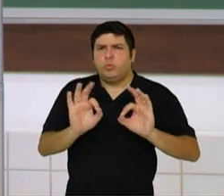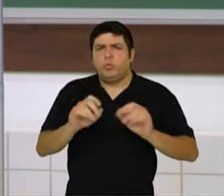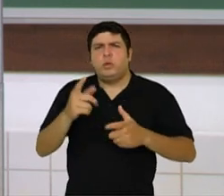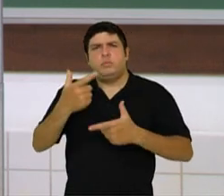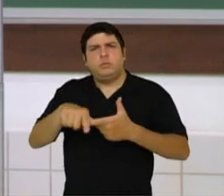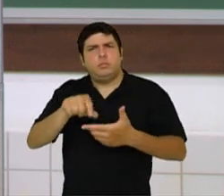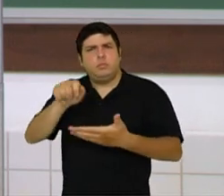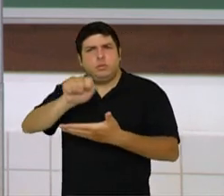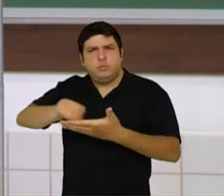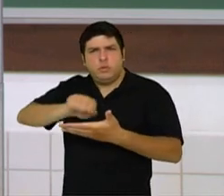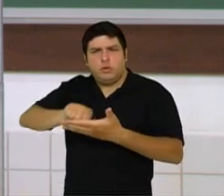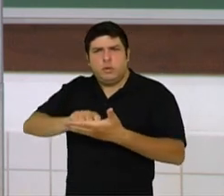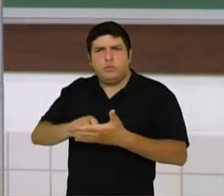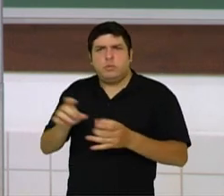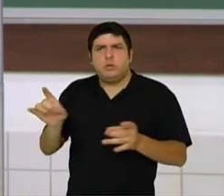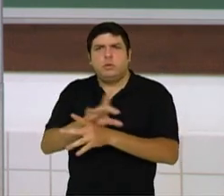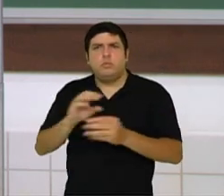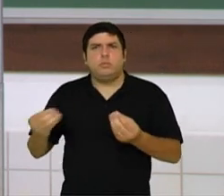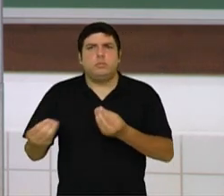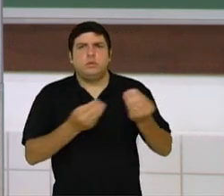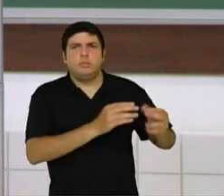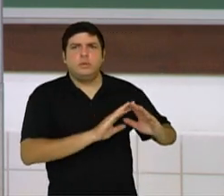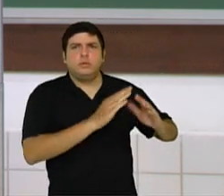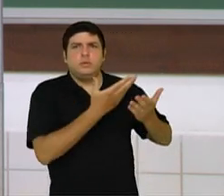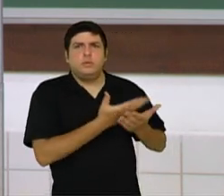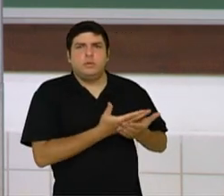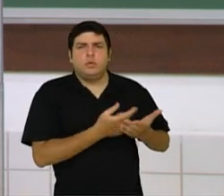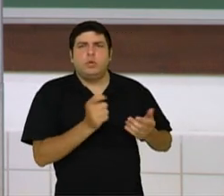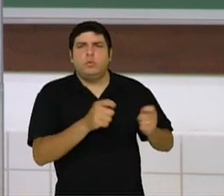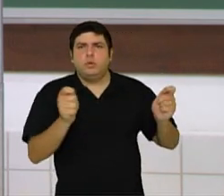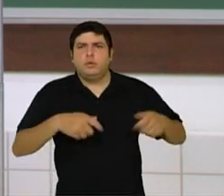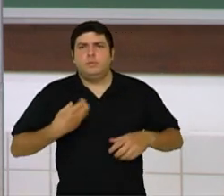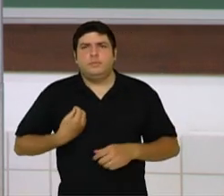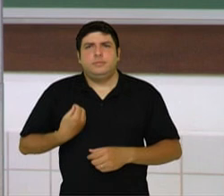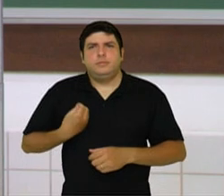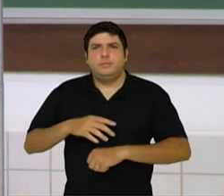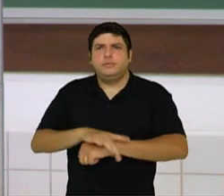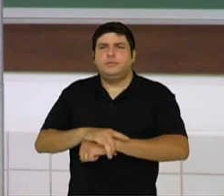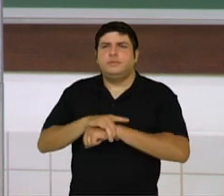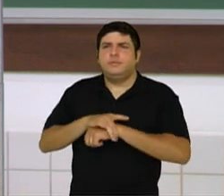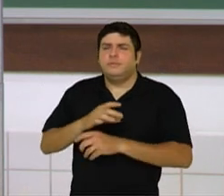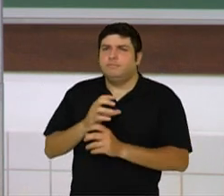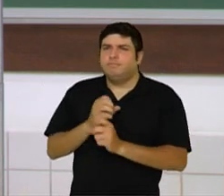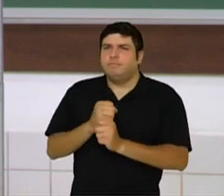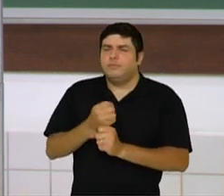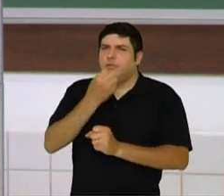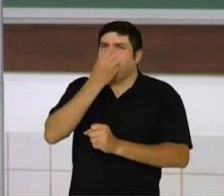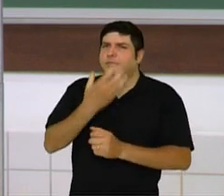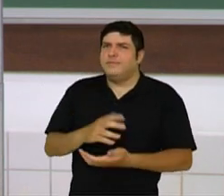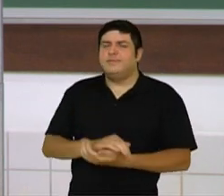caderno, entrega no teu colégio, leva lá no teu colégio e garante também a presença e quem sabe até uma notinha